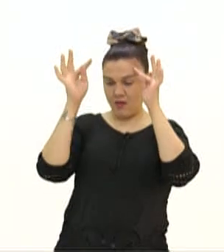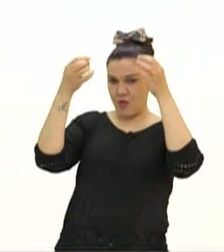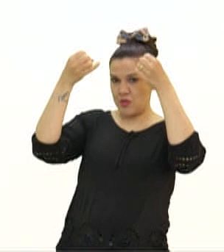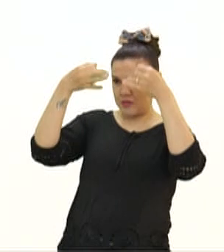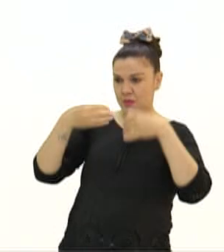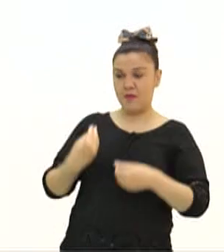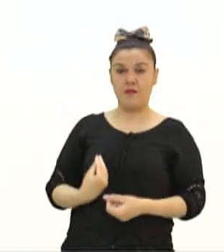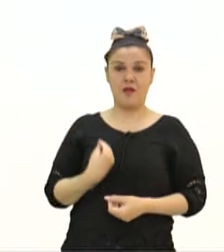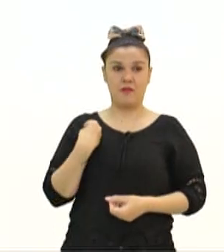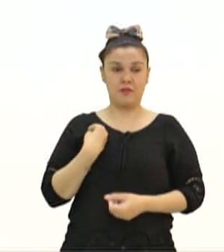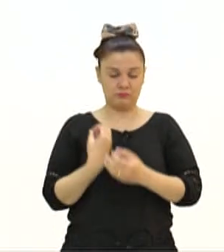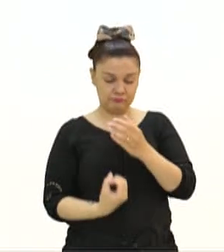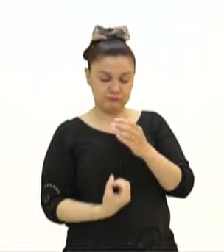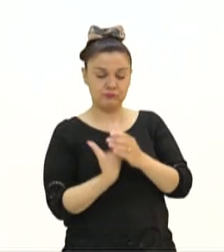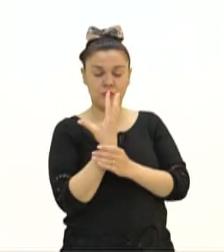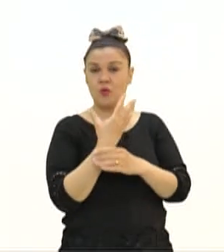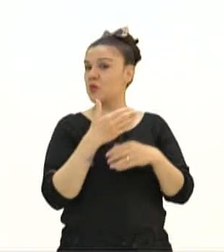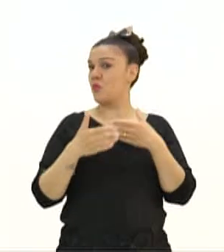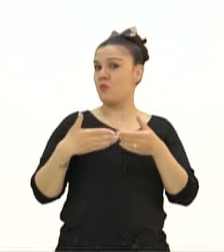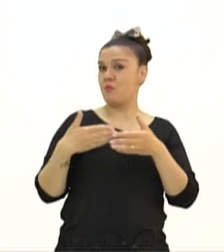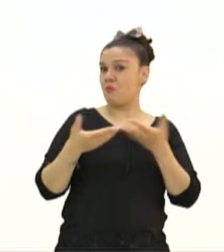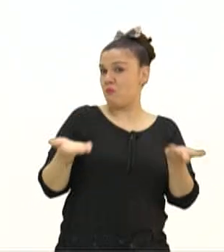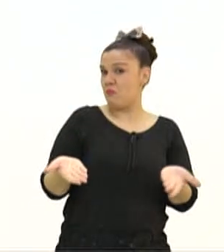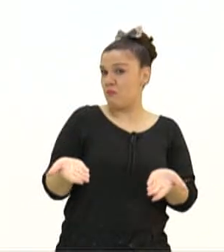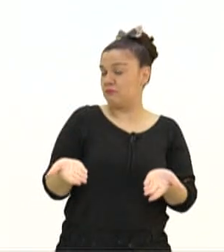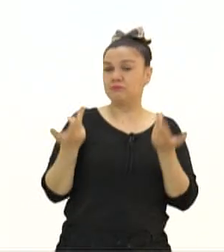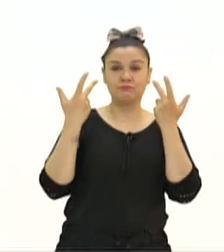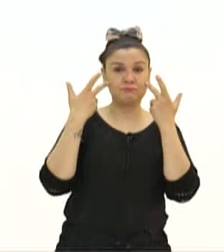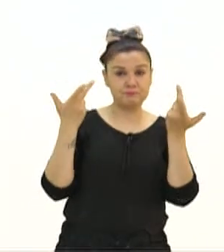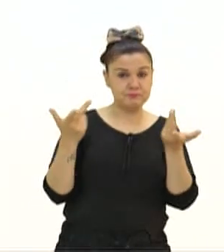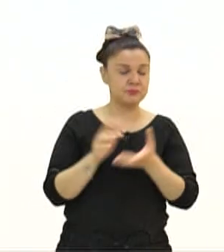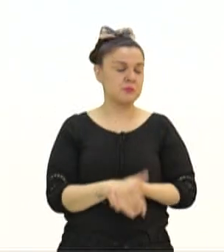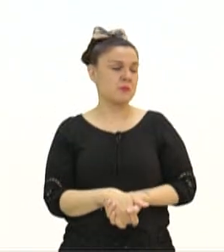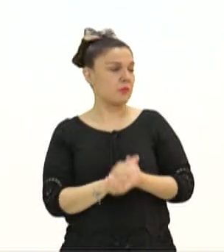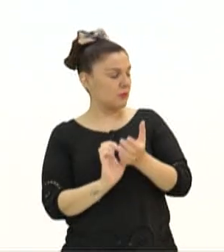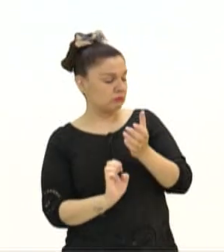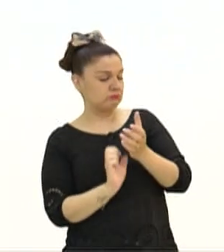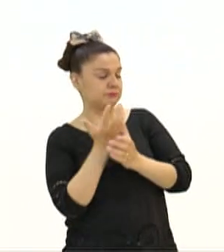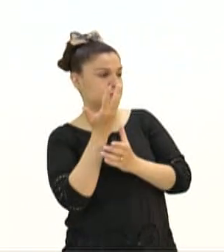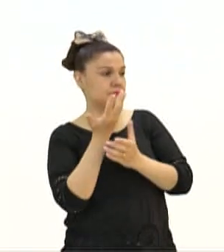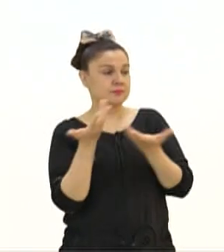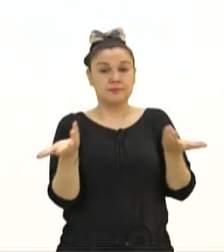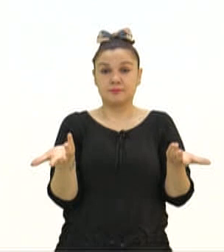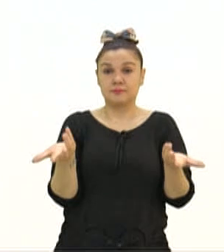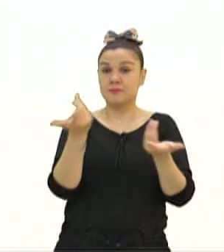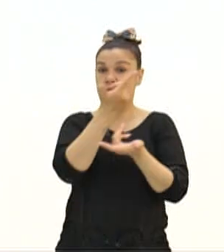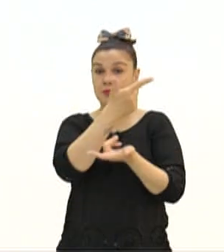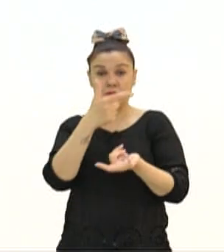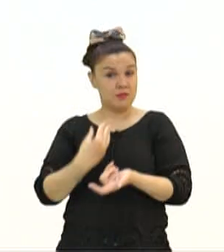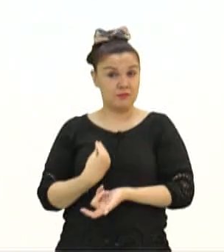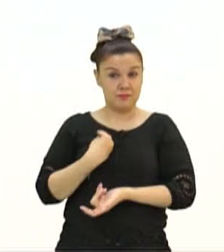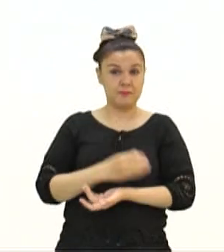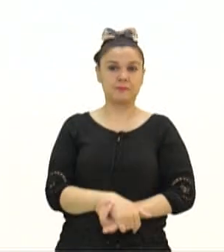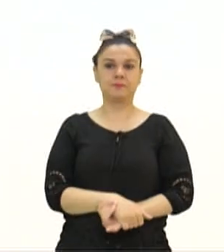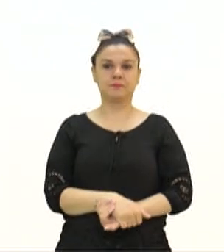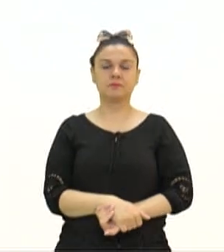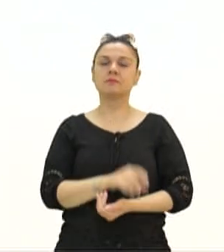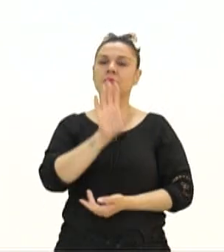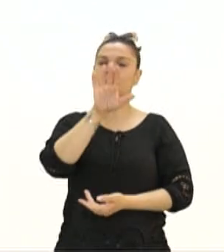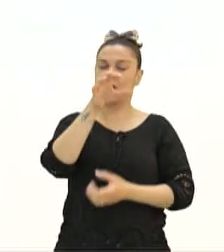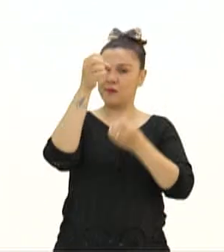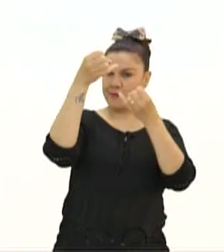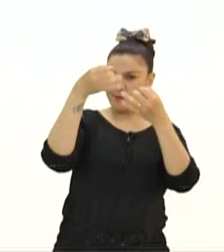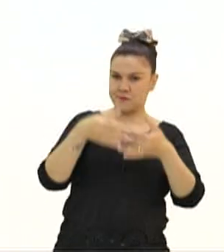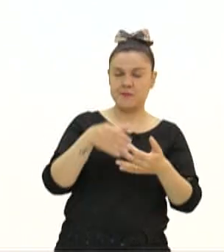que a vida poderia ser gerada de uma forma espontânea, poderia surgir de algo que não tem vida. E aí, eu contei